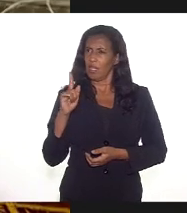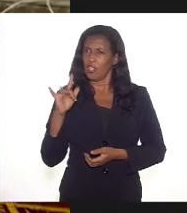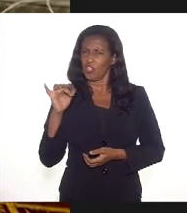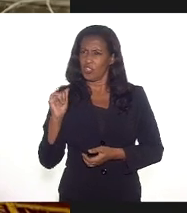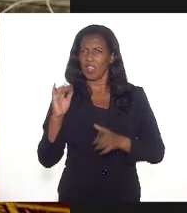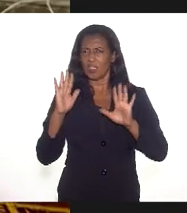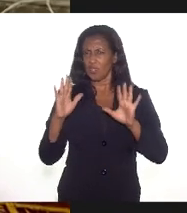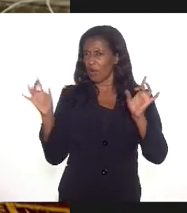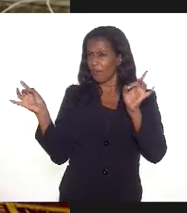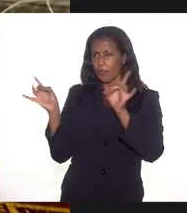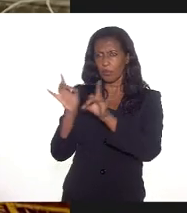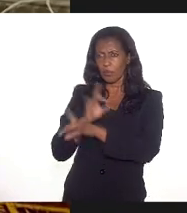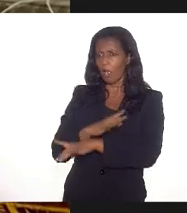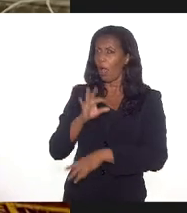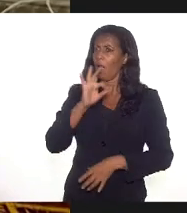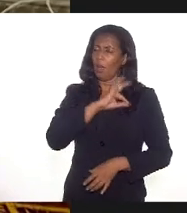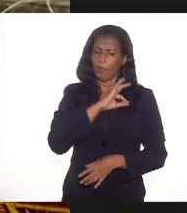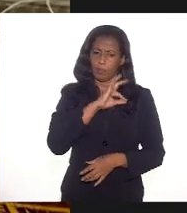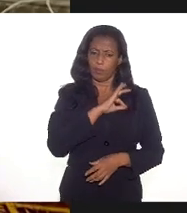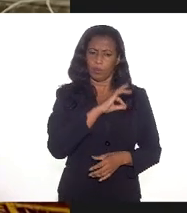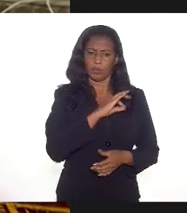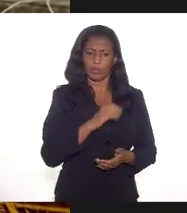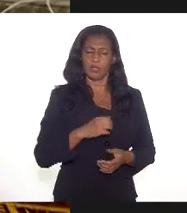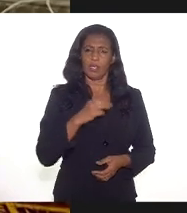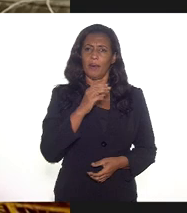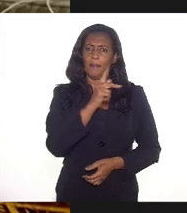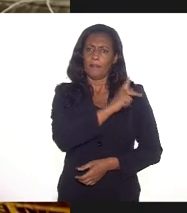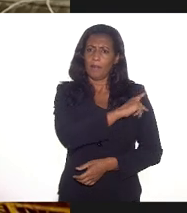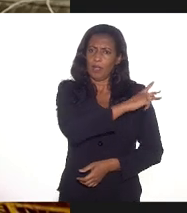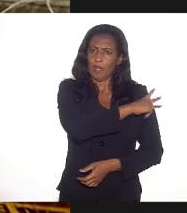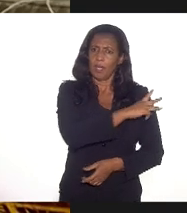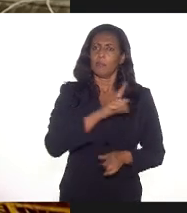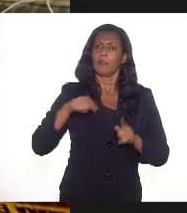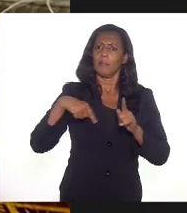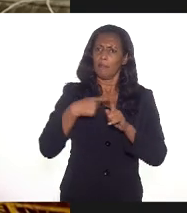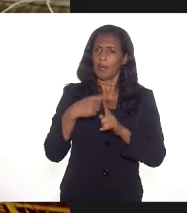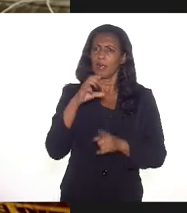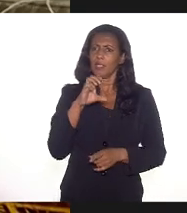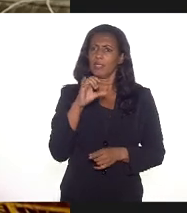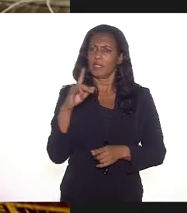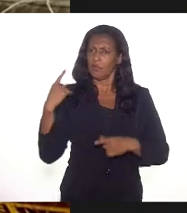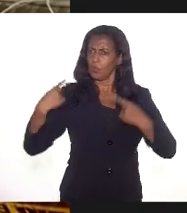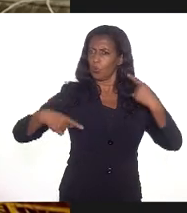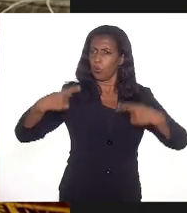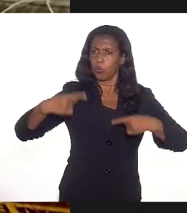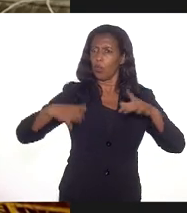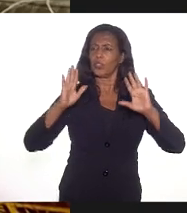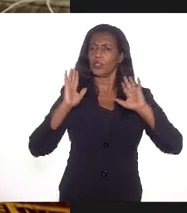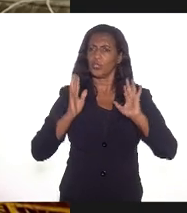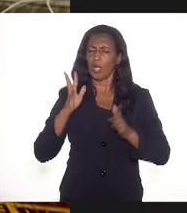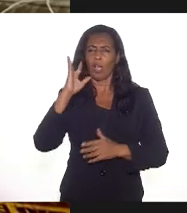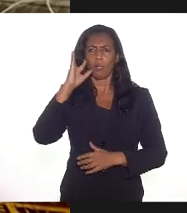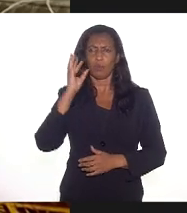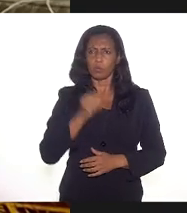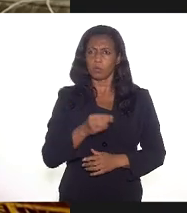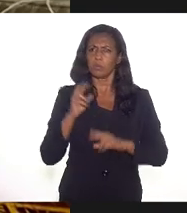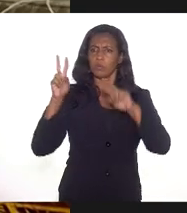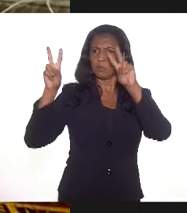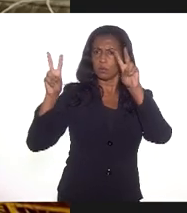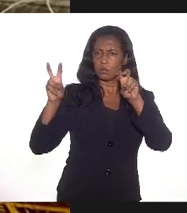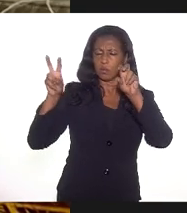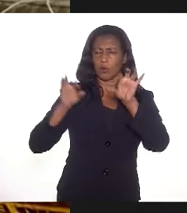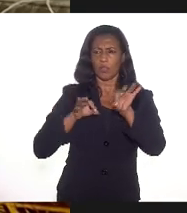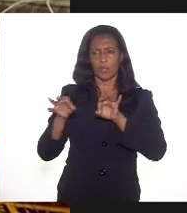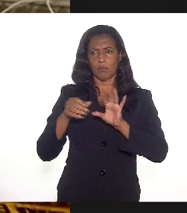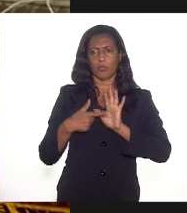conduzida. A polícia militar e a polícia civil já discutiram com relação a isso num projeto que